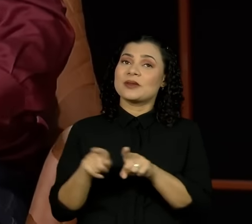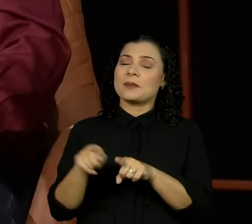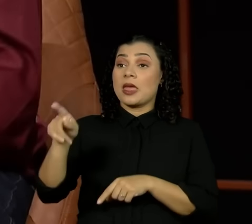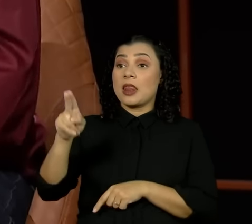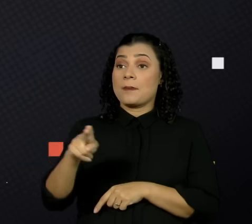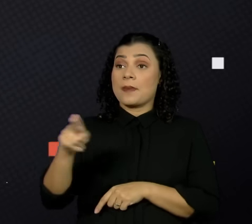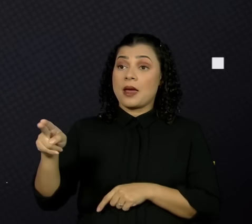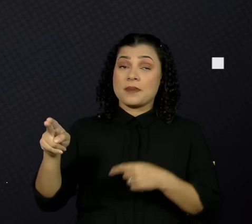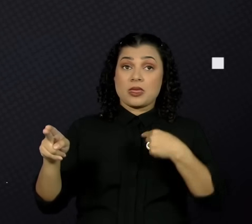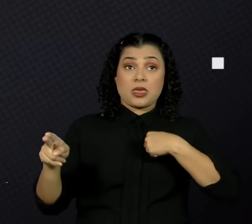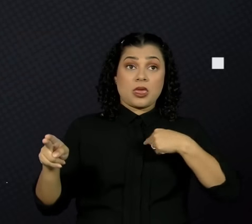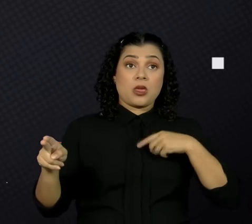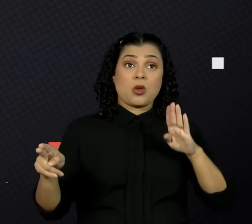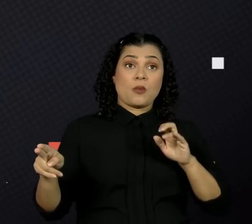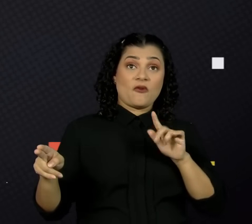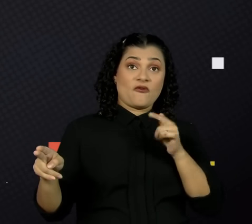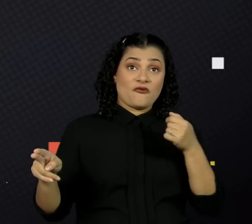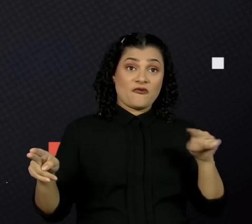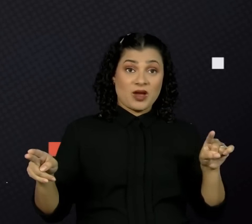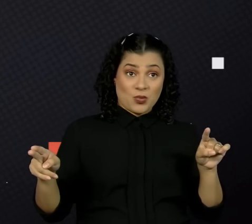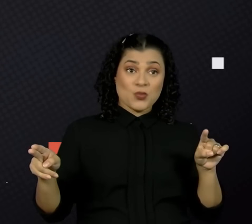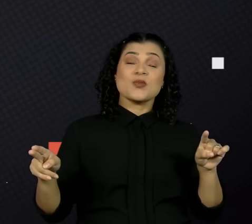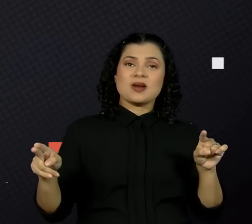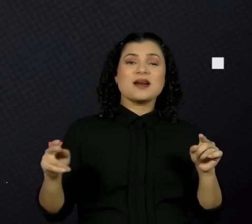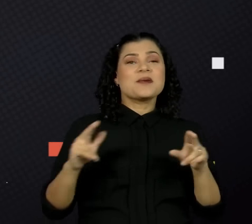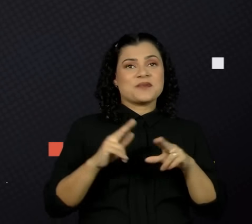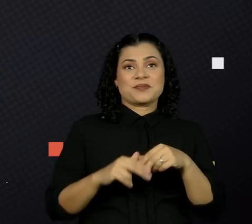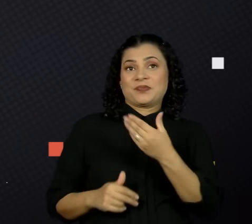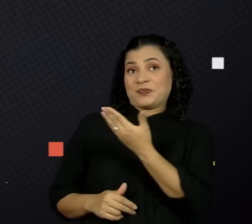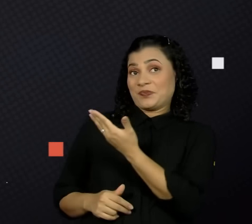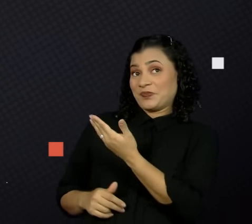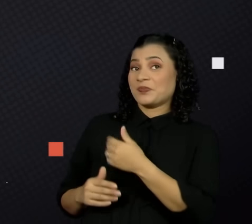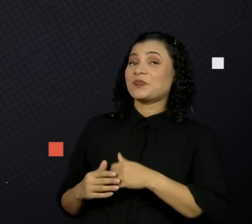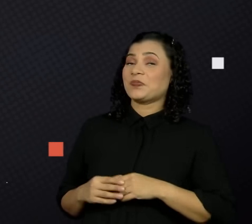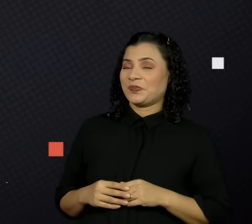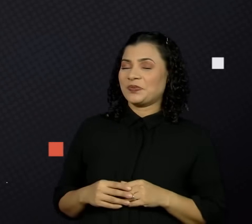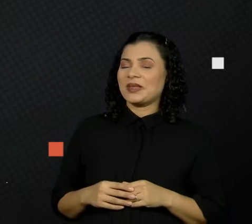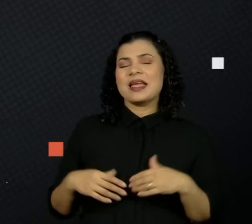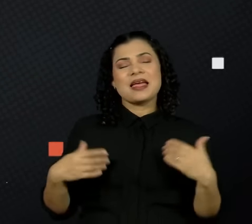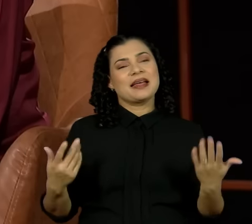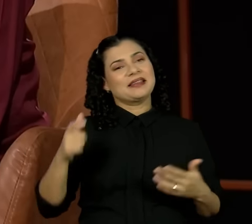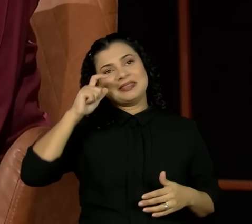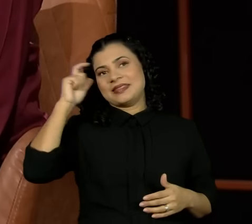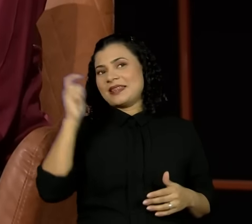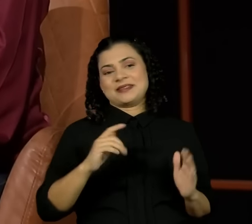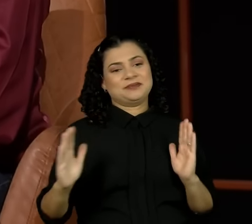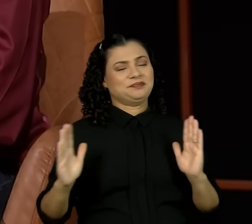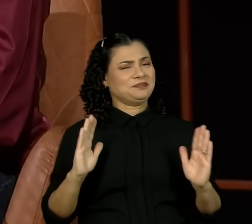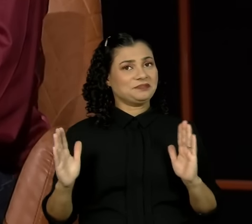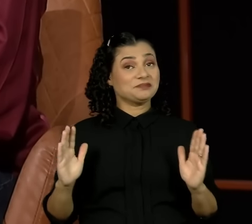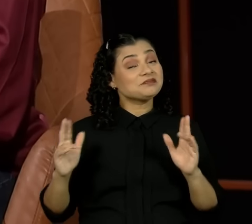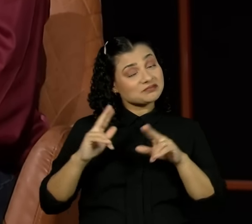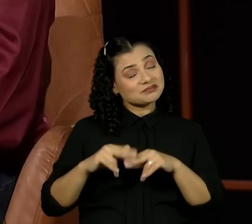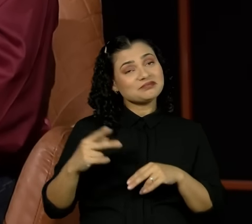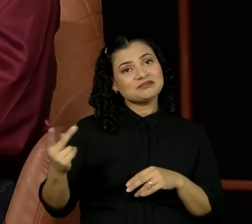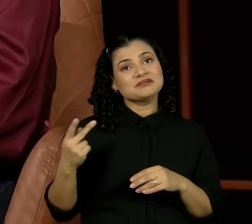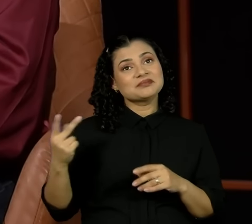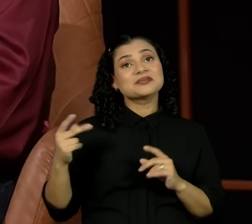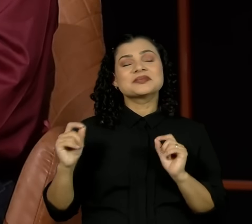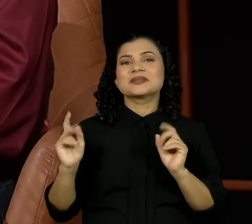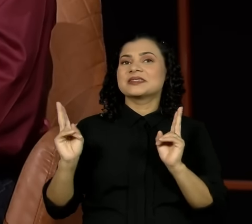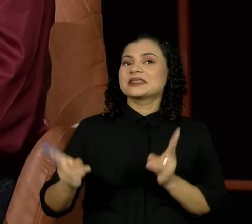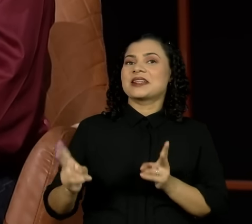bufão. E o Plínio fazia o rei. Fazia o rei. Era muito interessante. Depois a gente excursionava